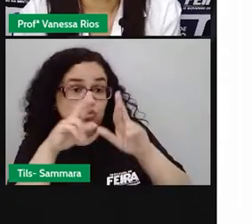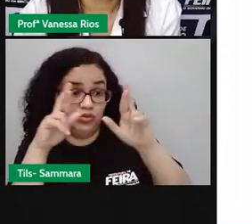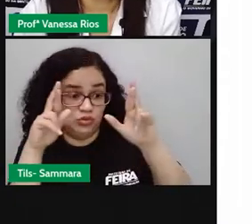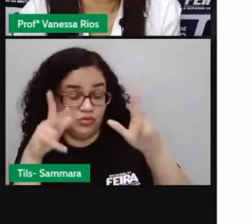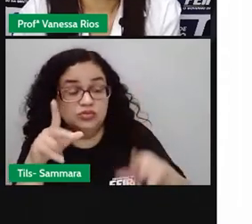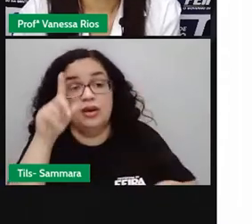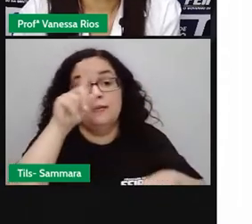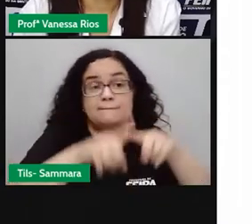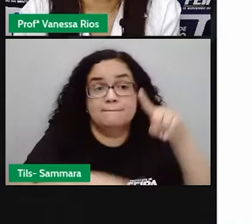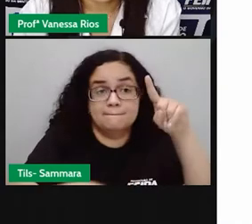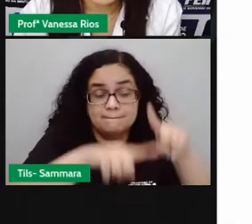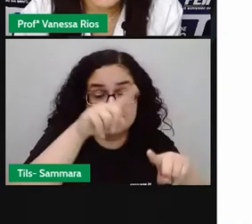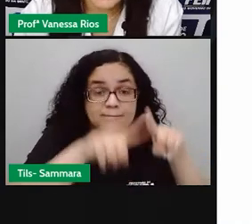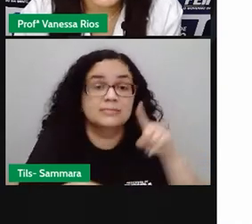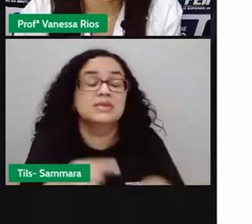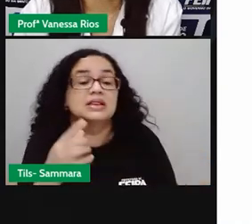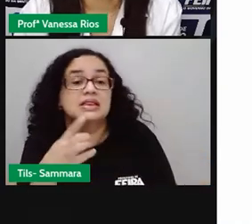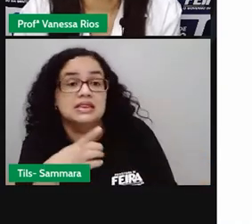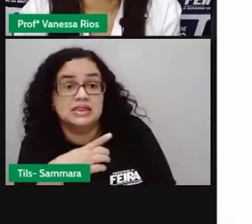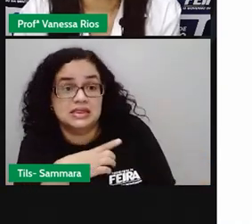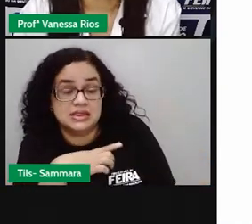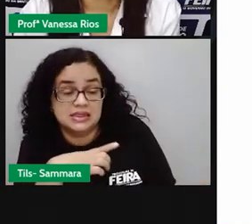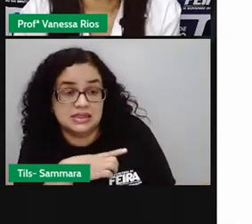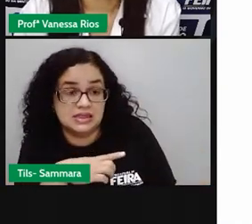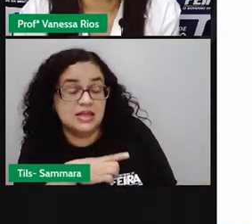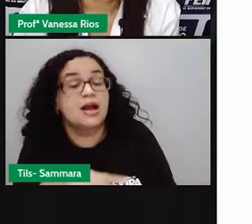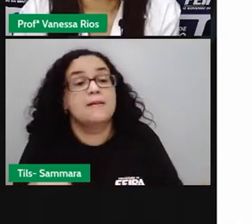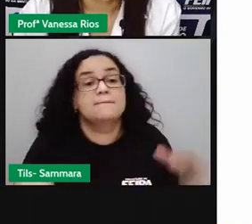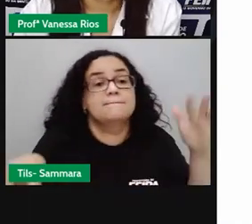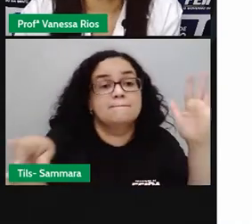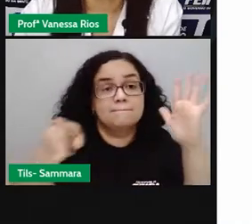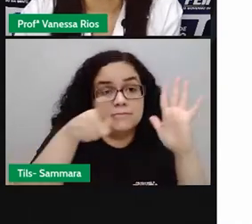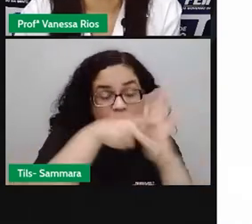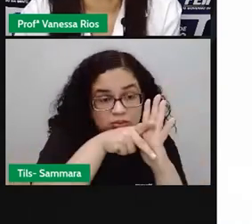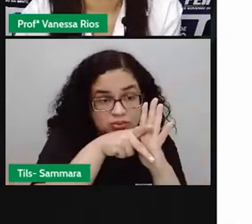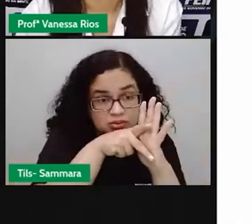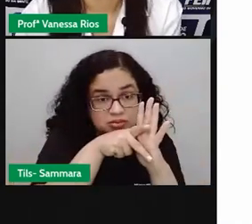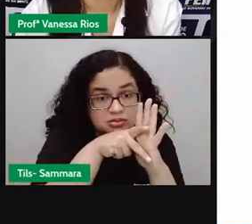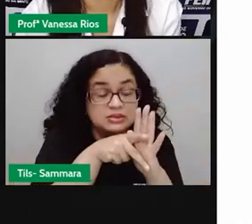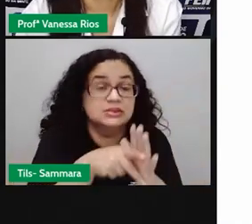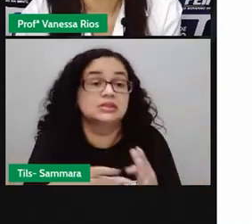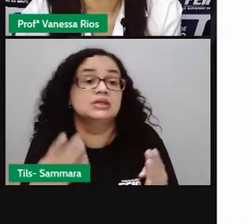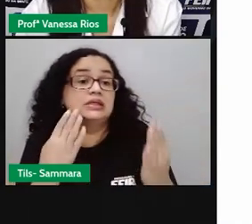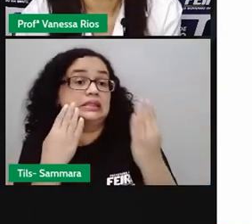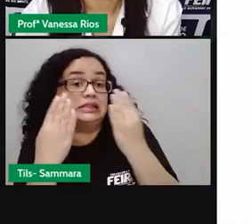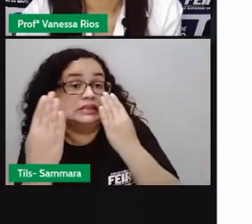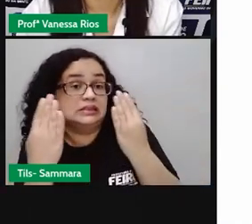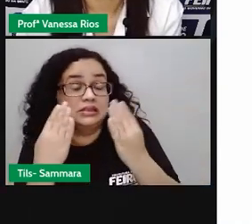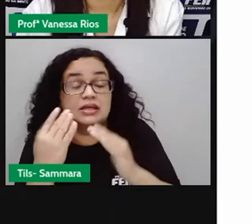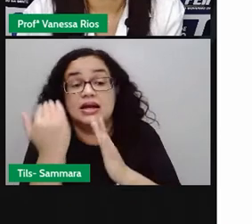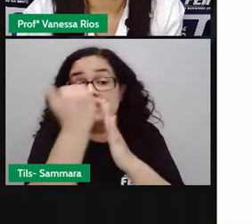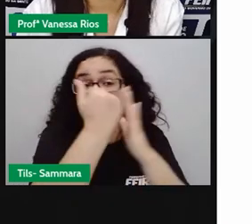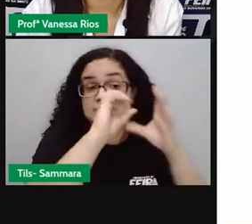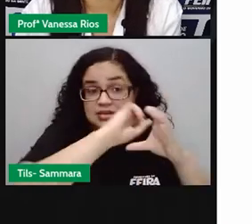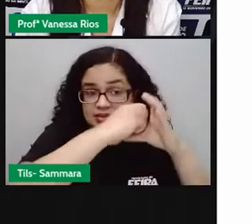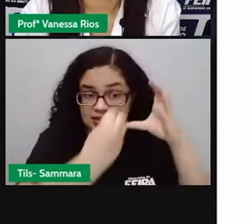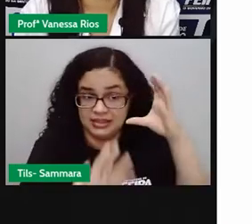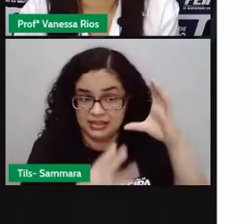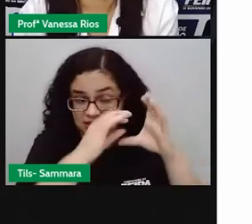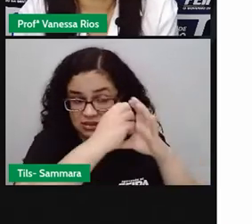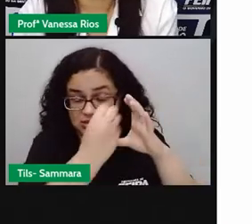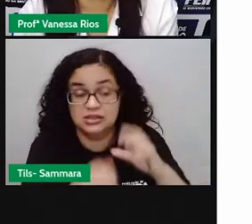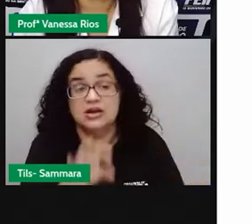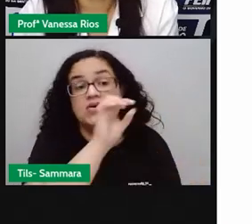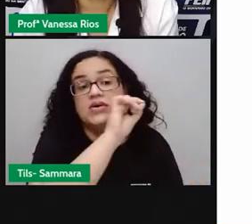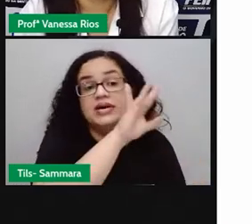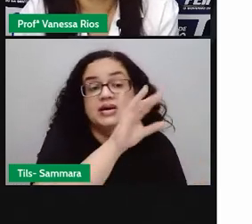de materiais possuem também propriedades que estão relacionadas aí às características que